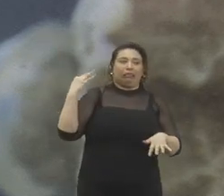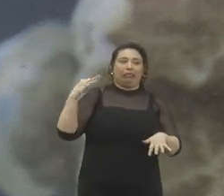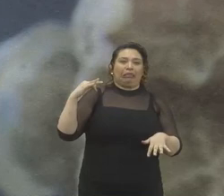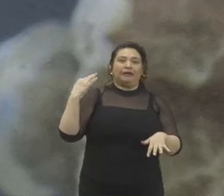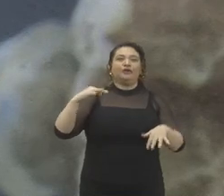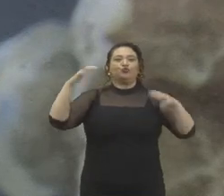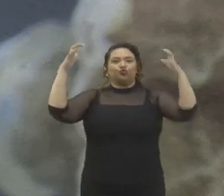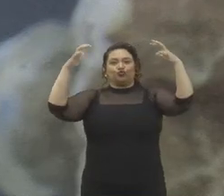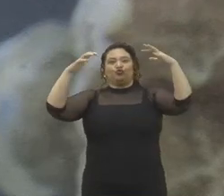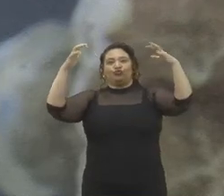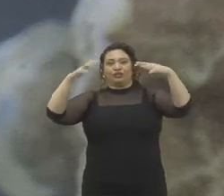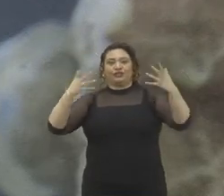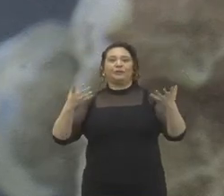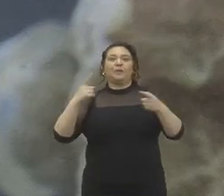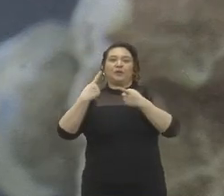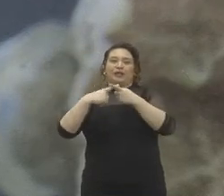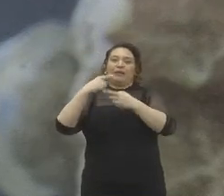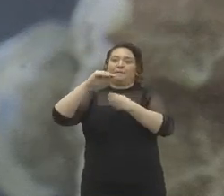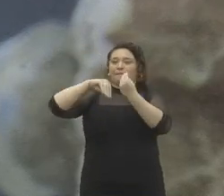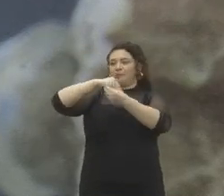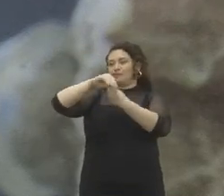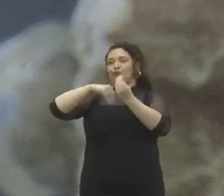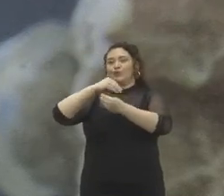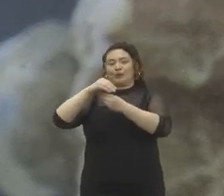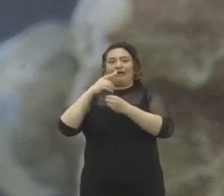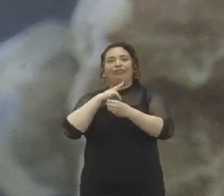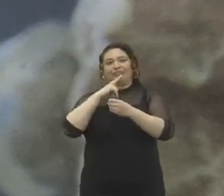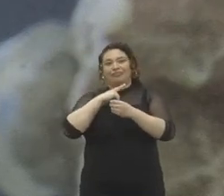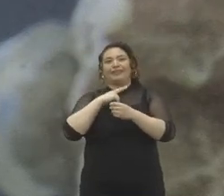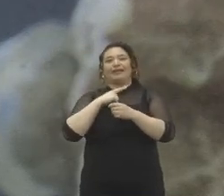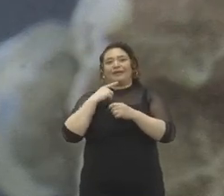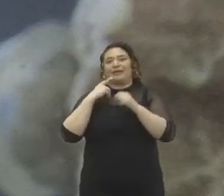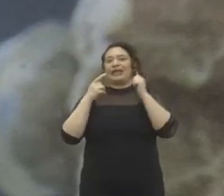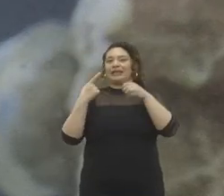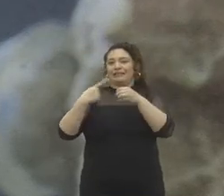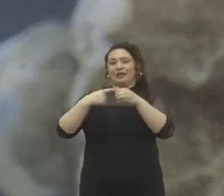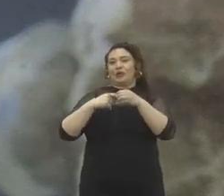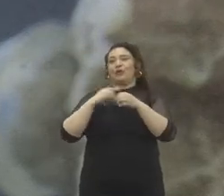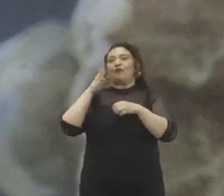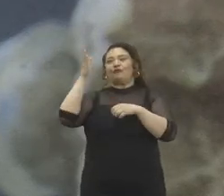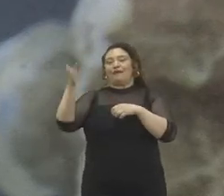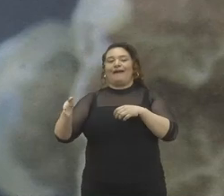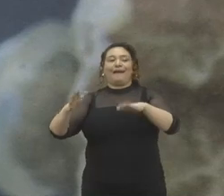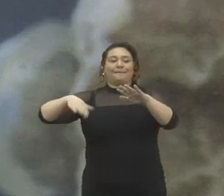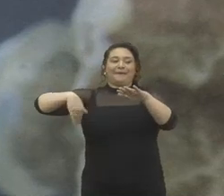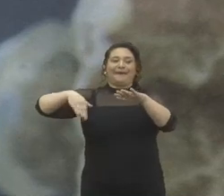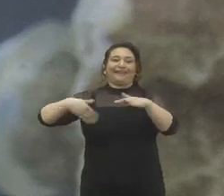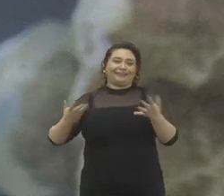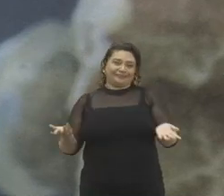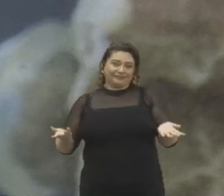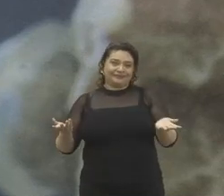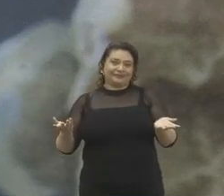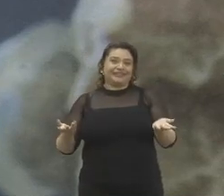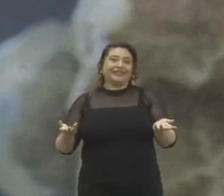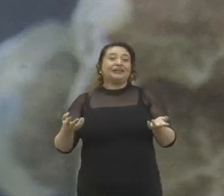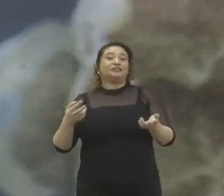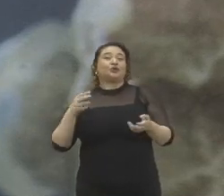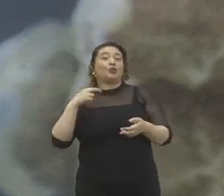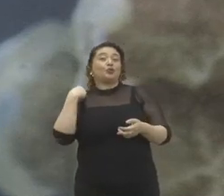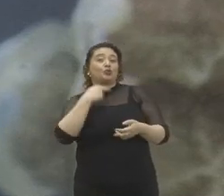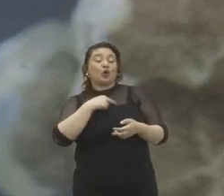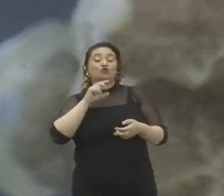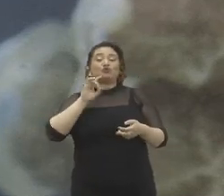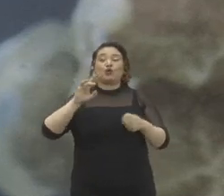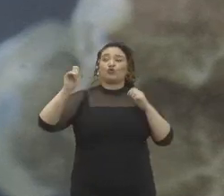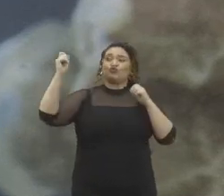tomando chuva porque invariavelmente chovia quando o pessoal do interior ia pra praia então a gente só só tinha aquele